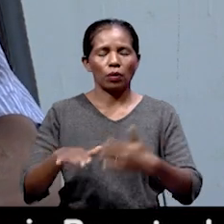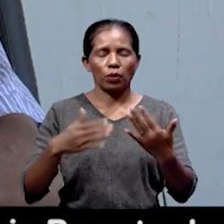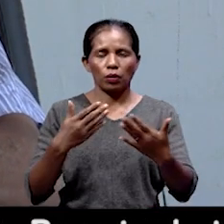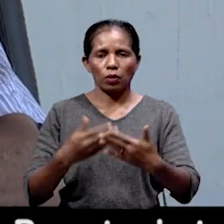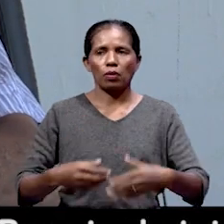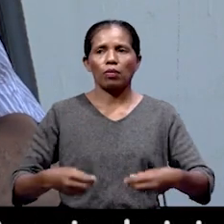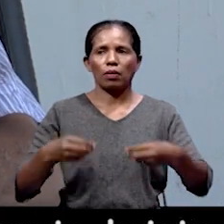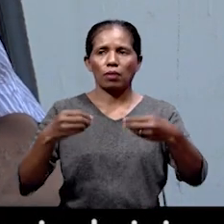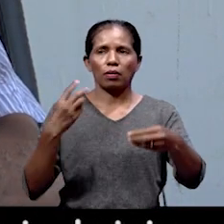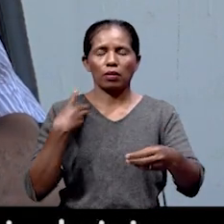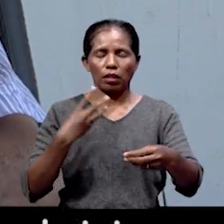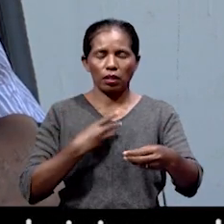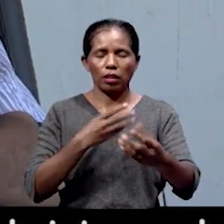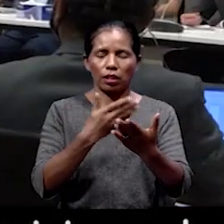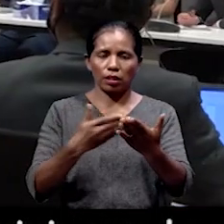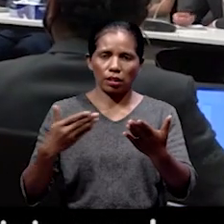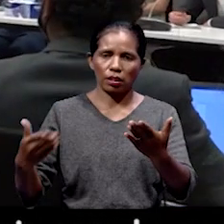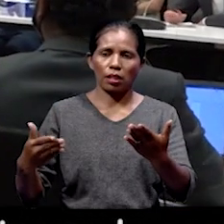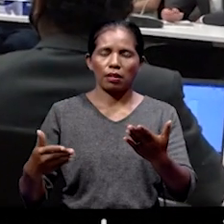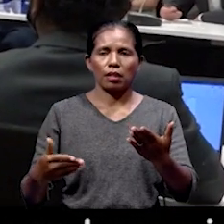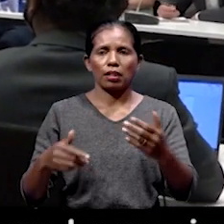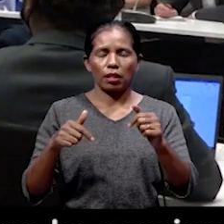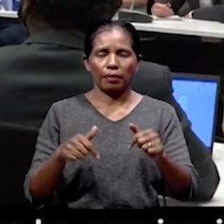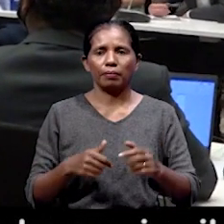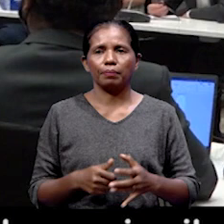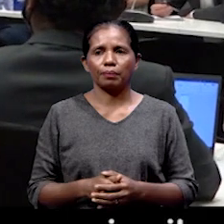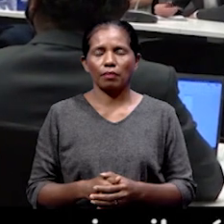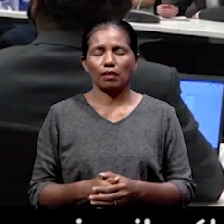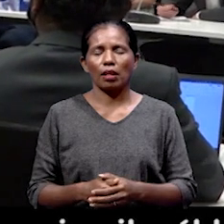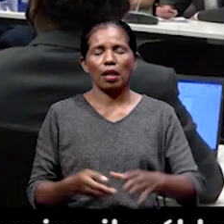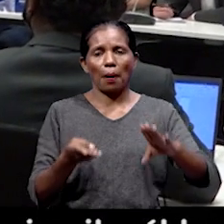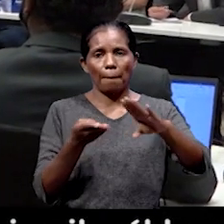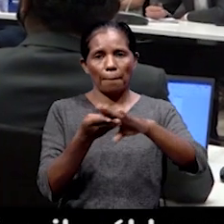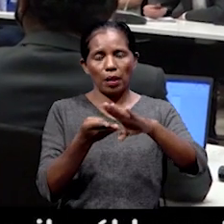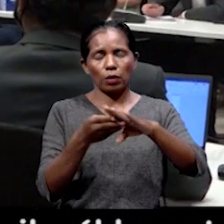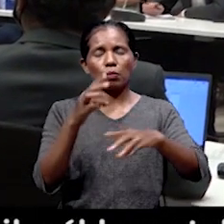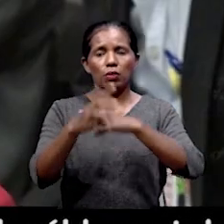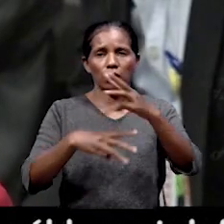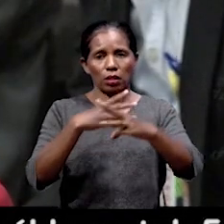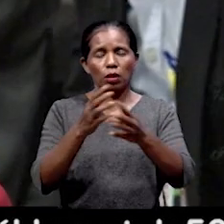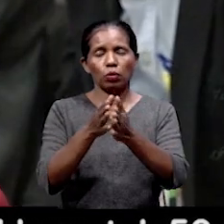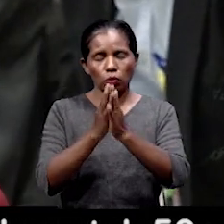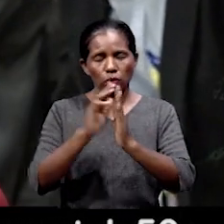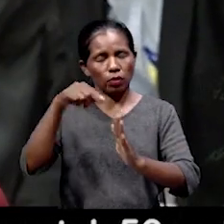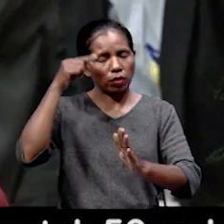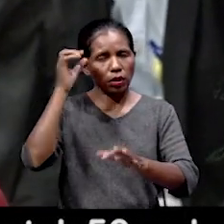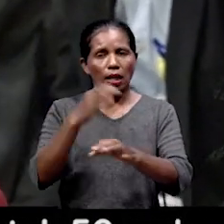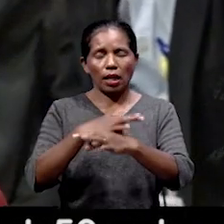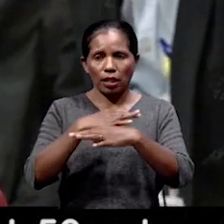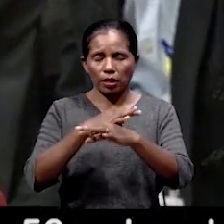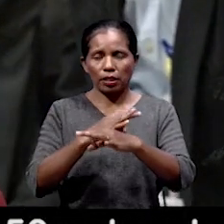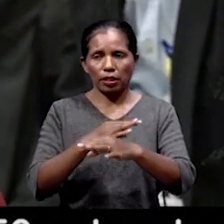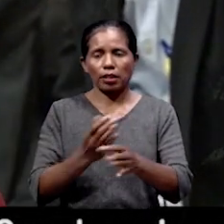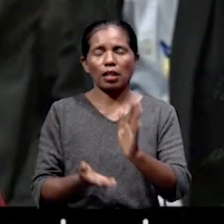implikasau ne ba itania produto interno bruto ne. Antes ne Banco Mundial husu governo atu hadia kualidade despesa publika